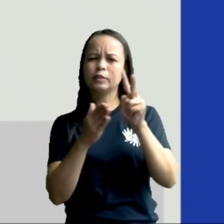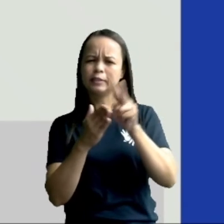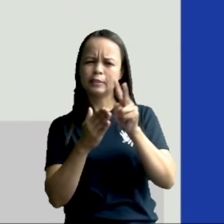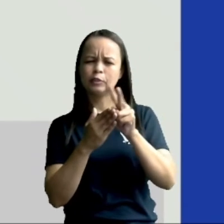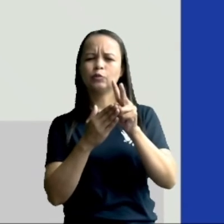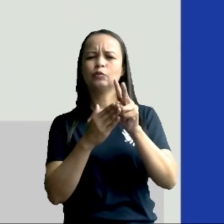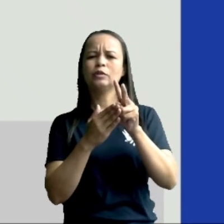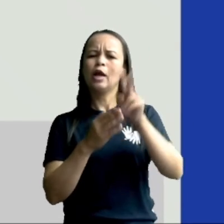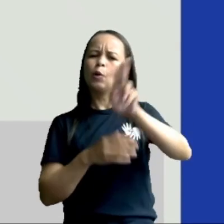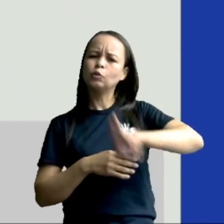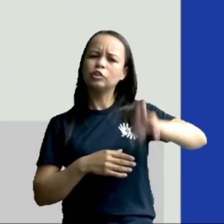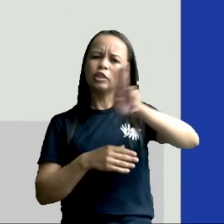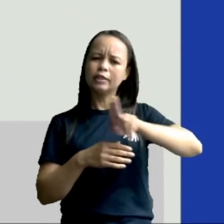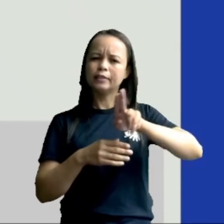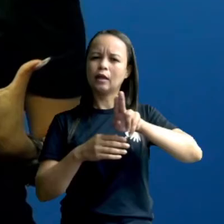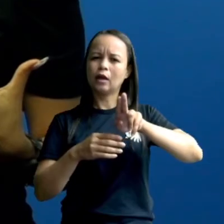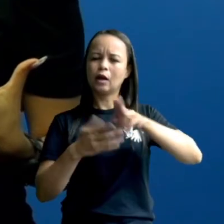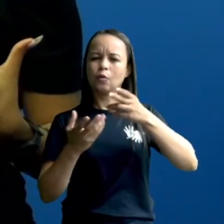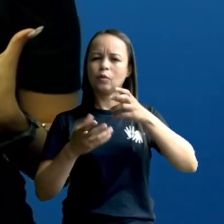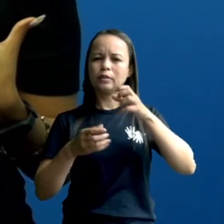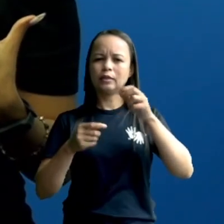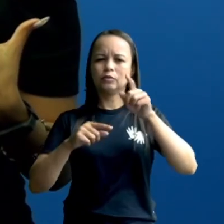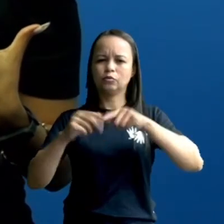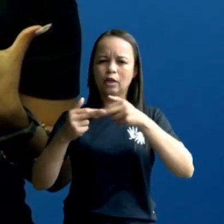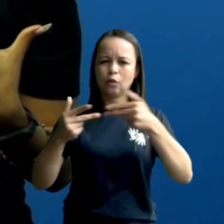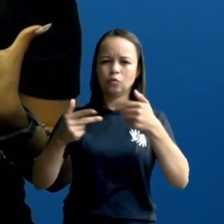os recursos naturais em excesso?